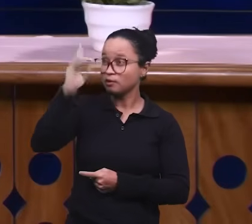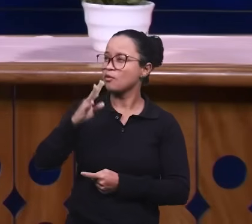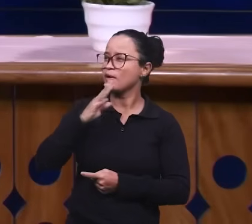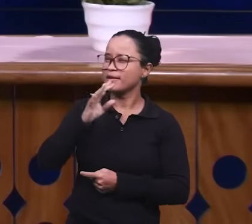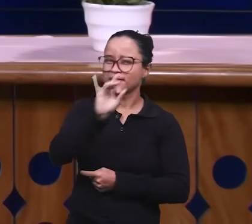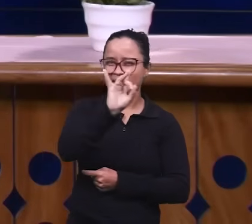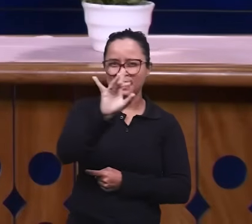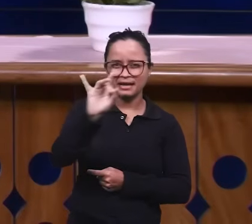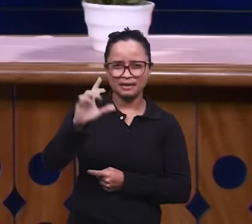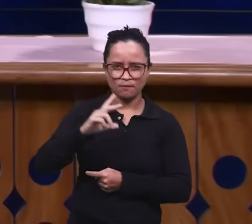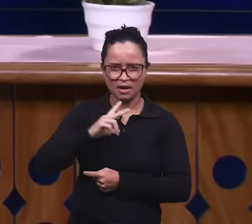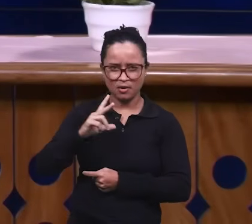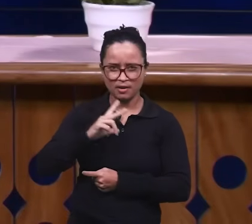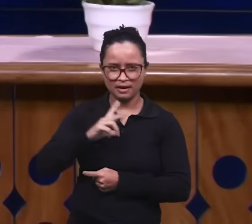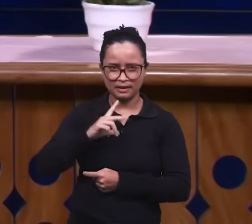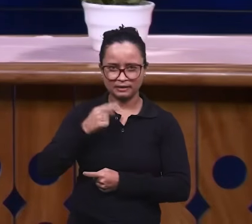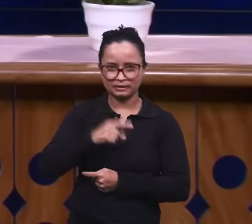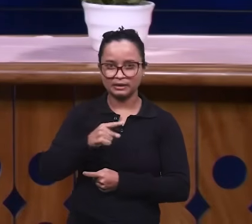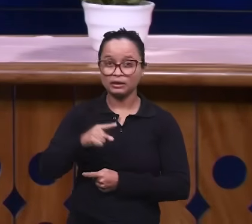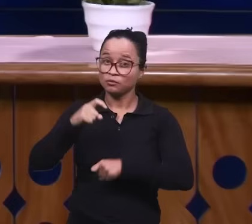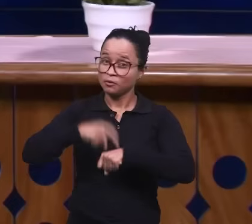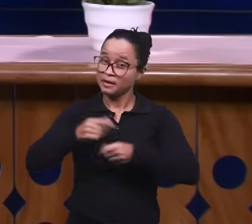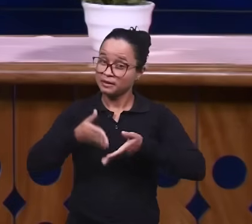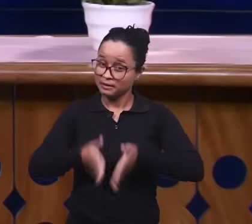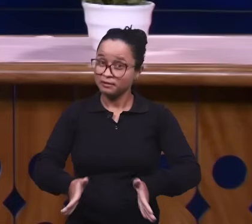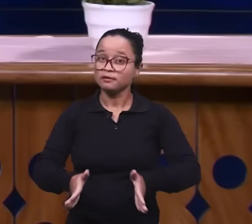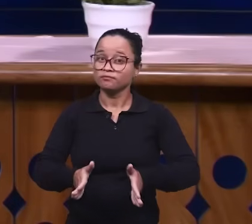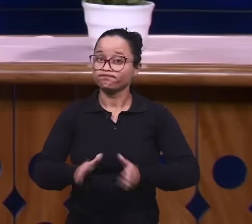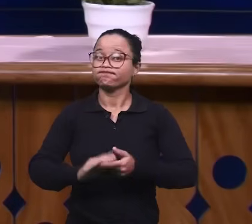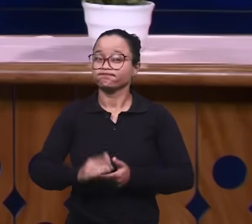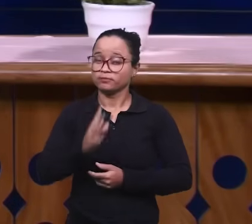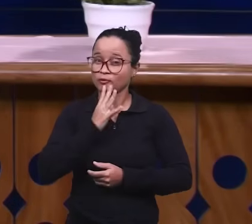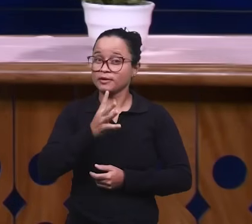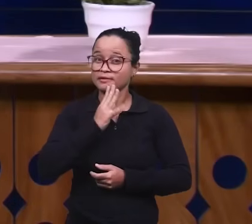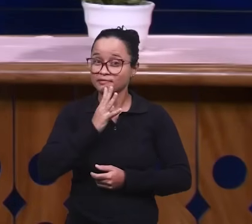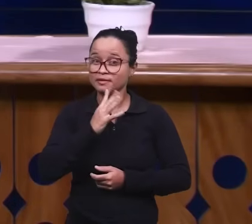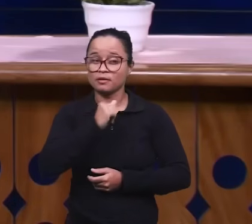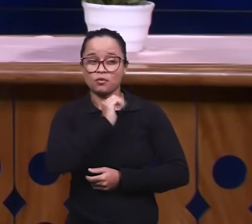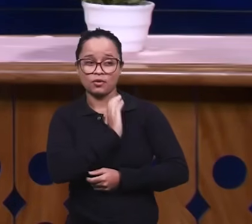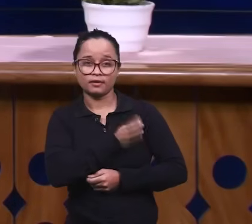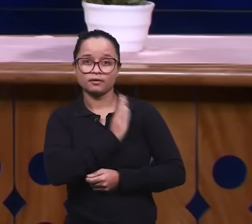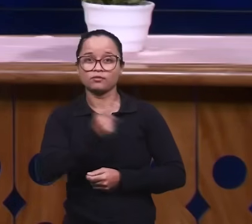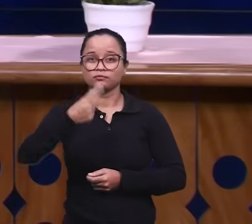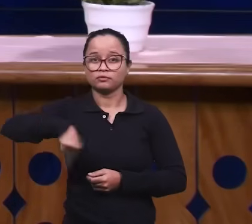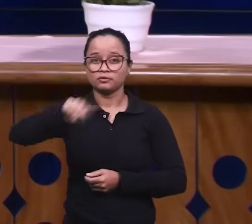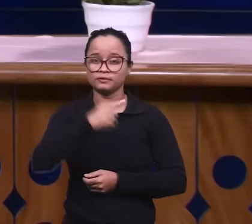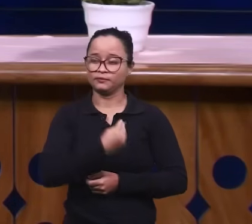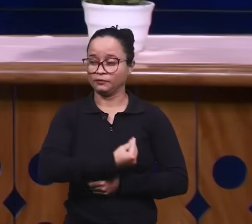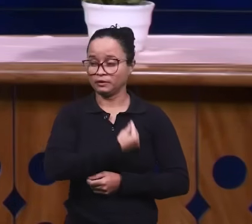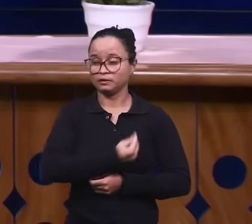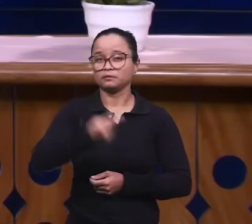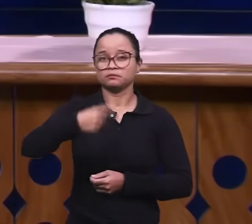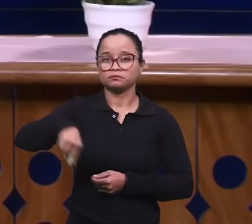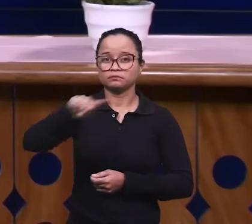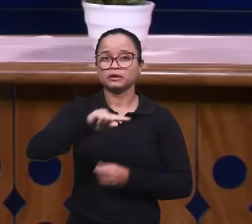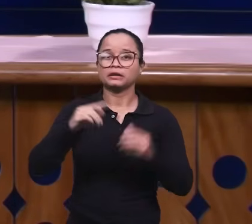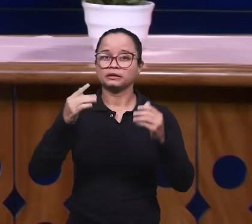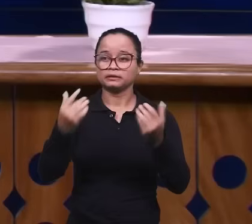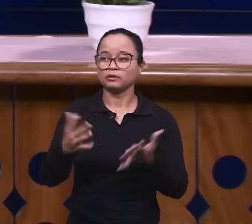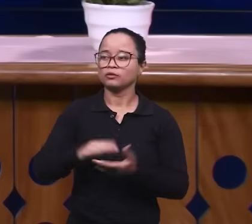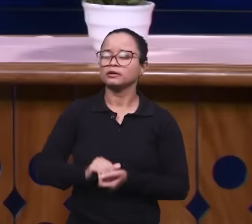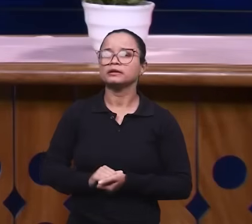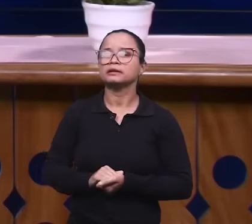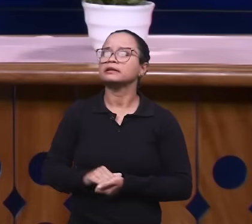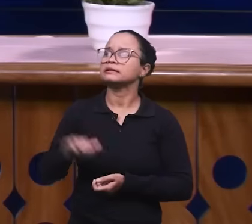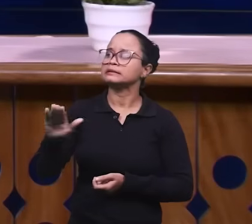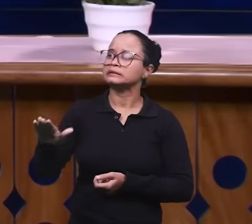de nós desde o momento em que nascemos. Ele conhece o nosso coração, a nossa vida. E quando ele chama